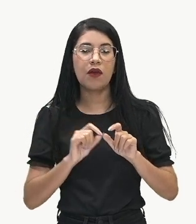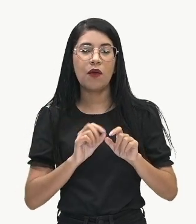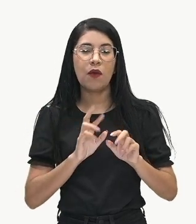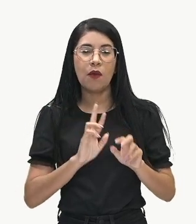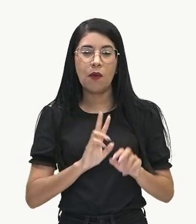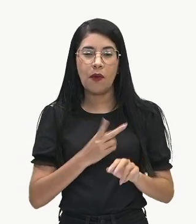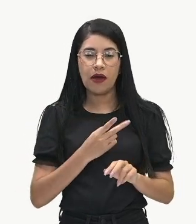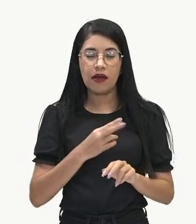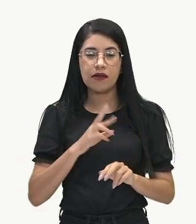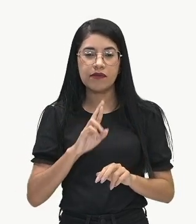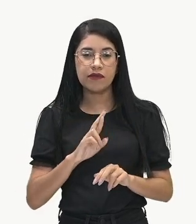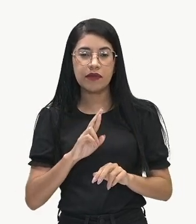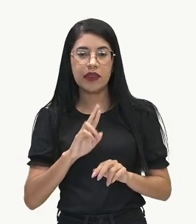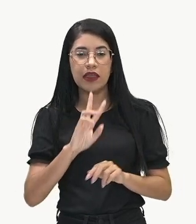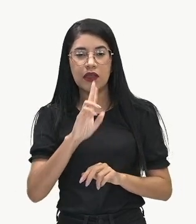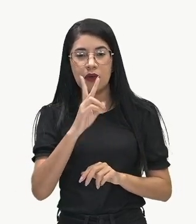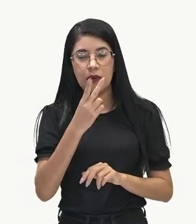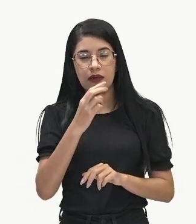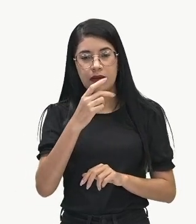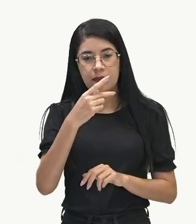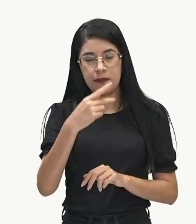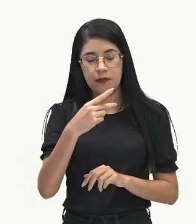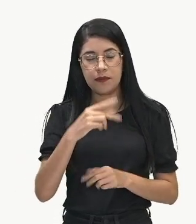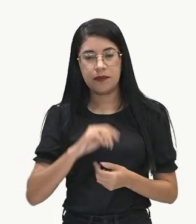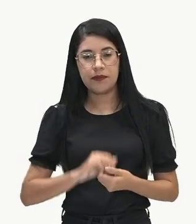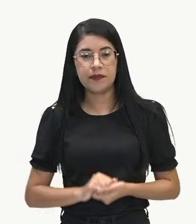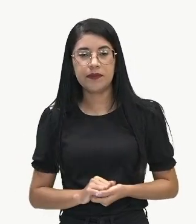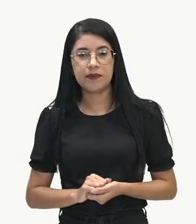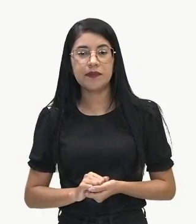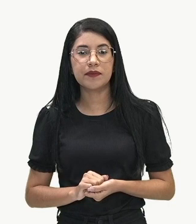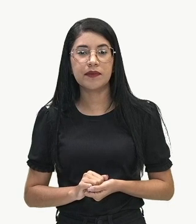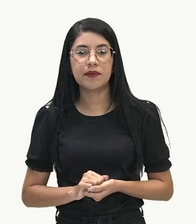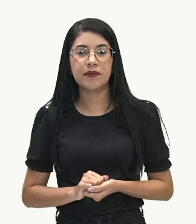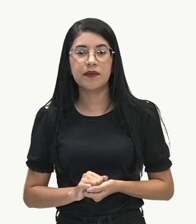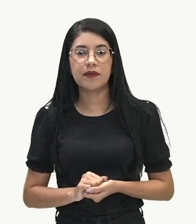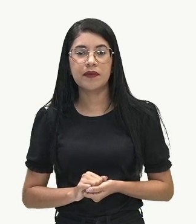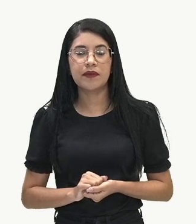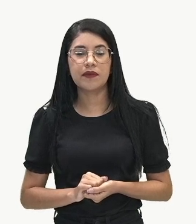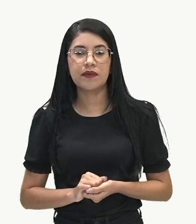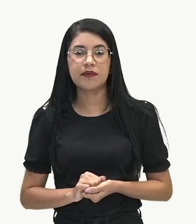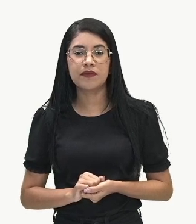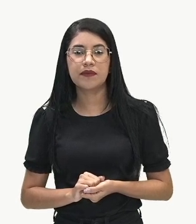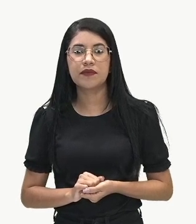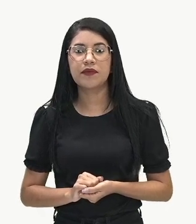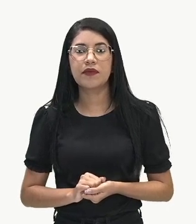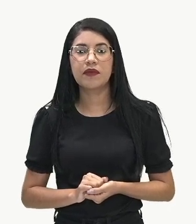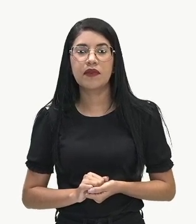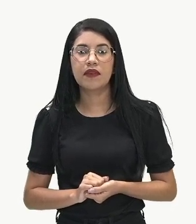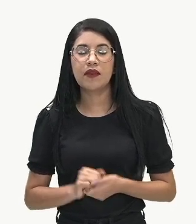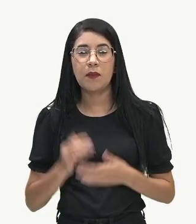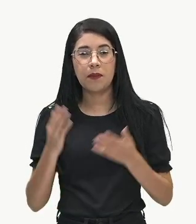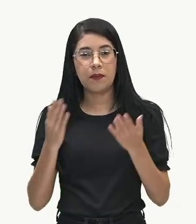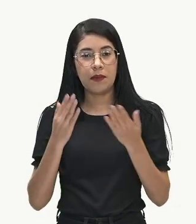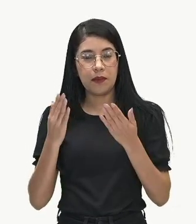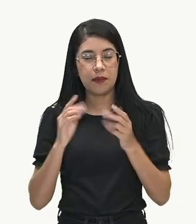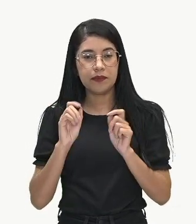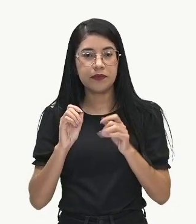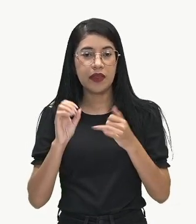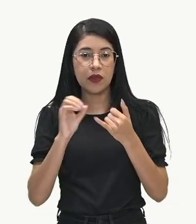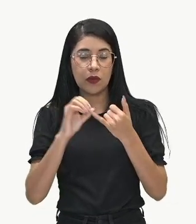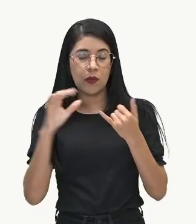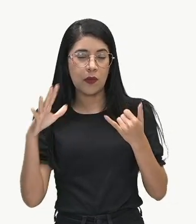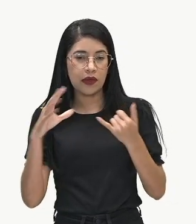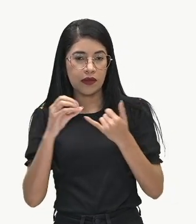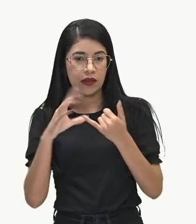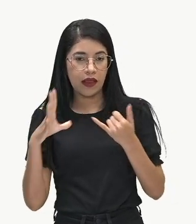nesse caso o produto é maior. Então, ó, só para voltar aqui, ó, no exotérmico,